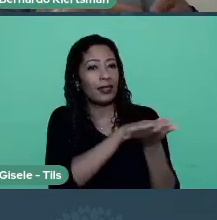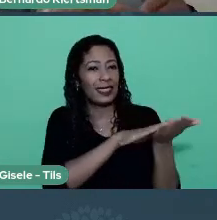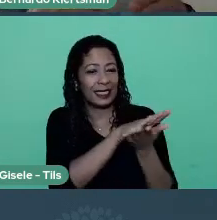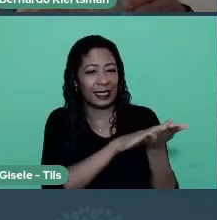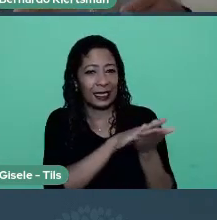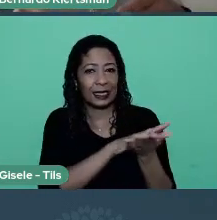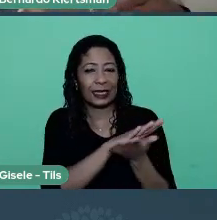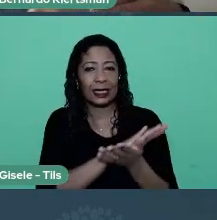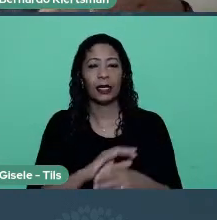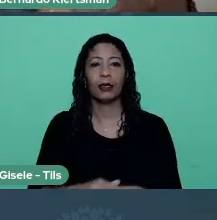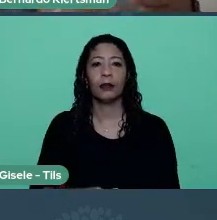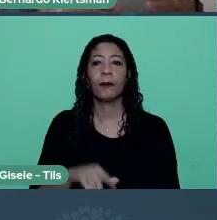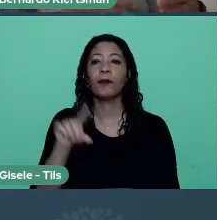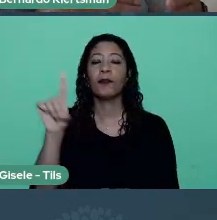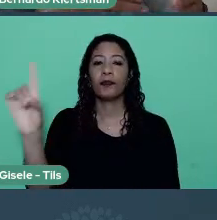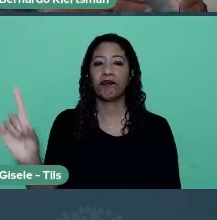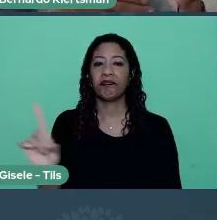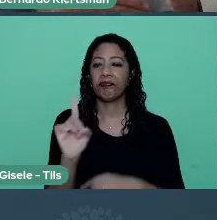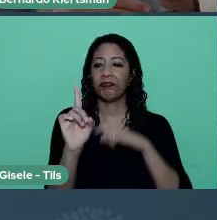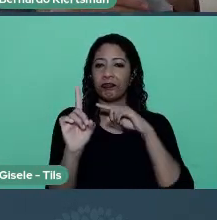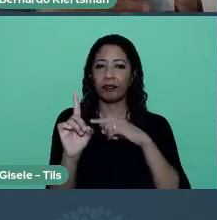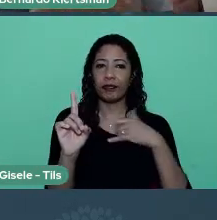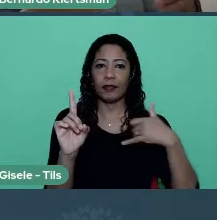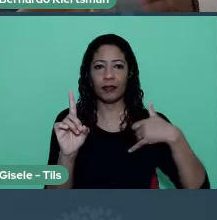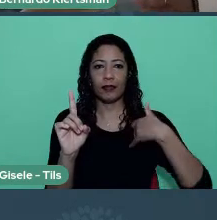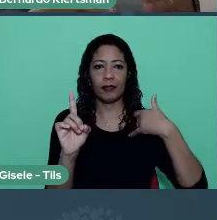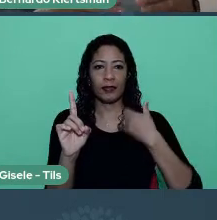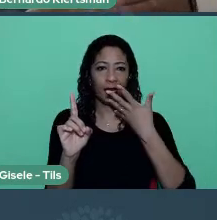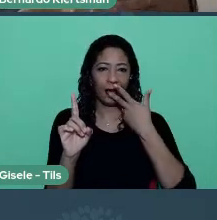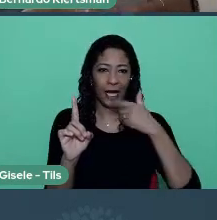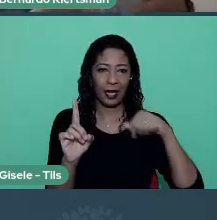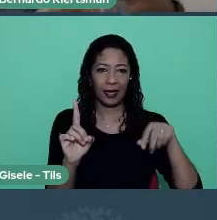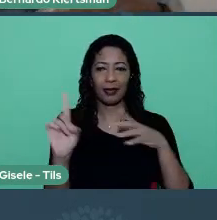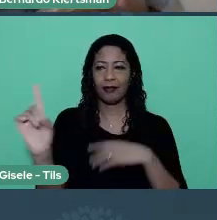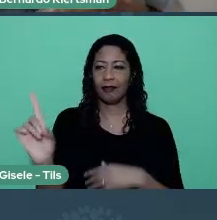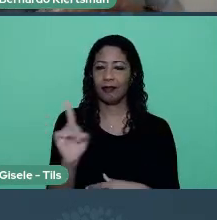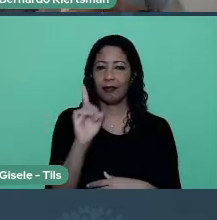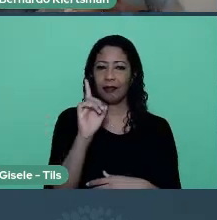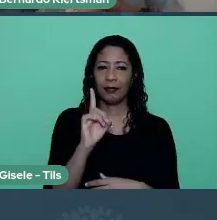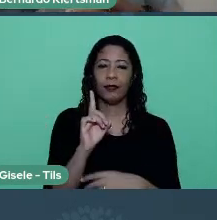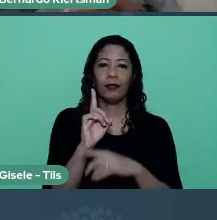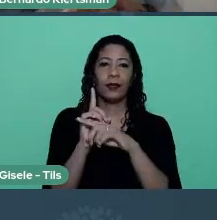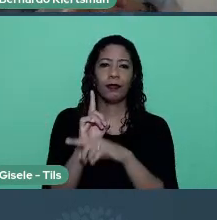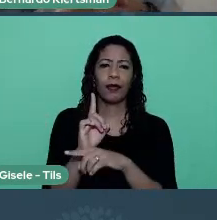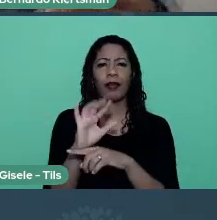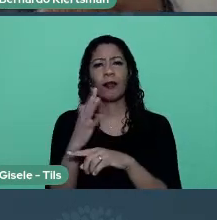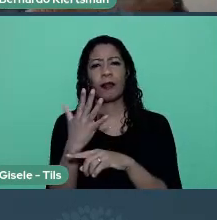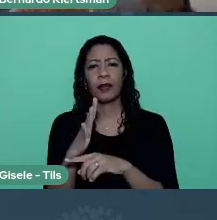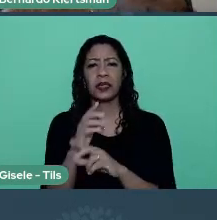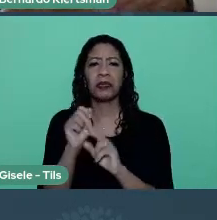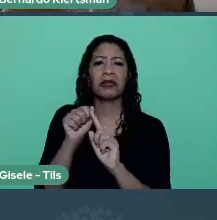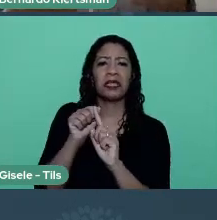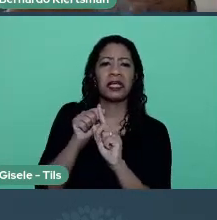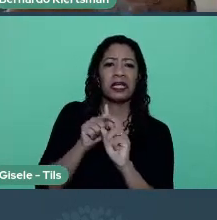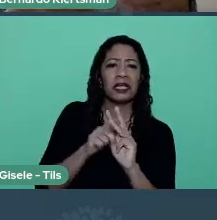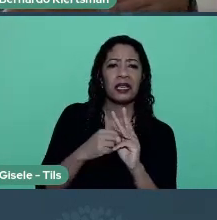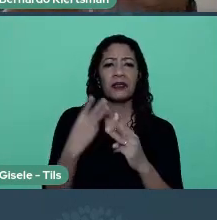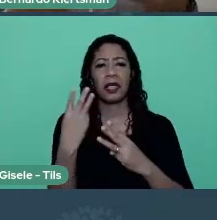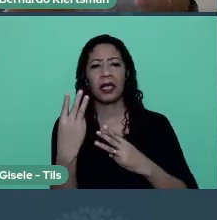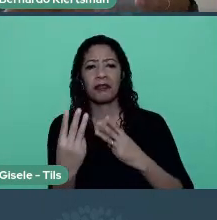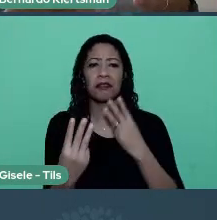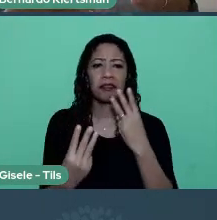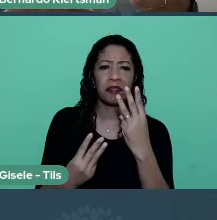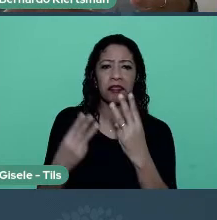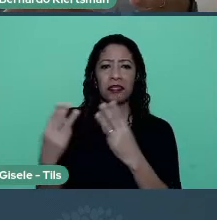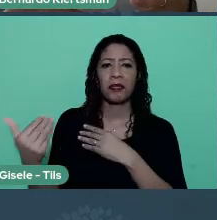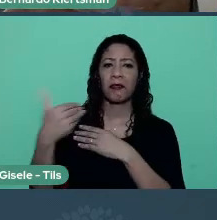quando vem ao ambulatório, e isso ela deve vir um tempo aproximado de a cada 3 meses, você deve avaliar